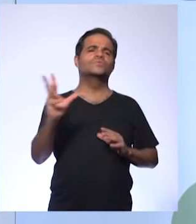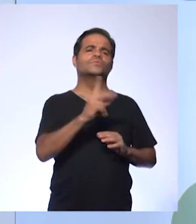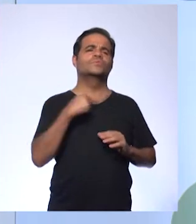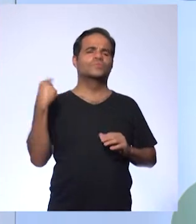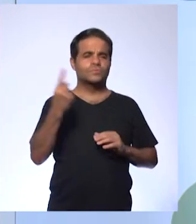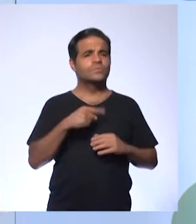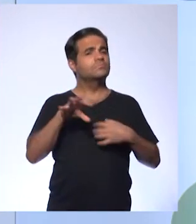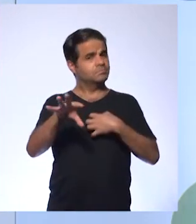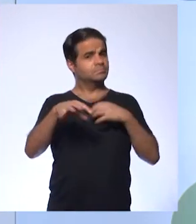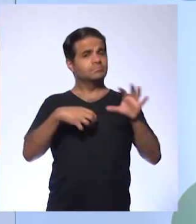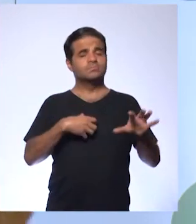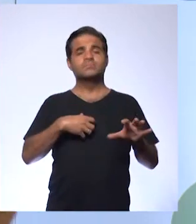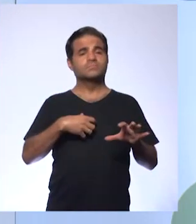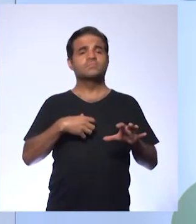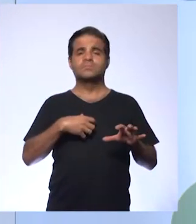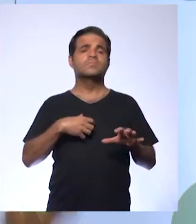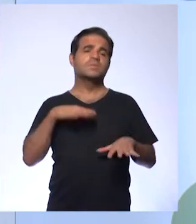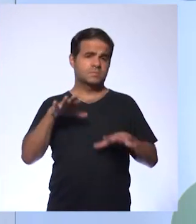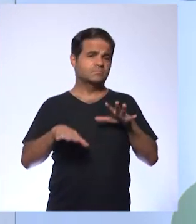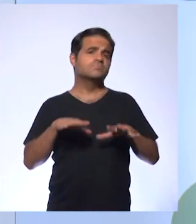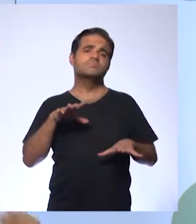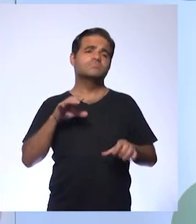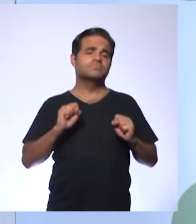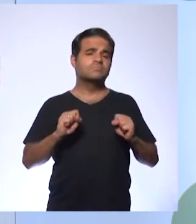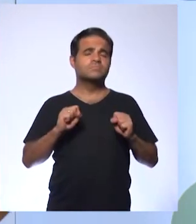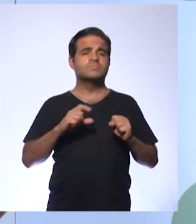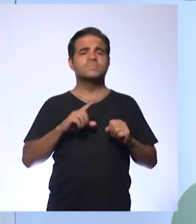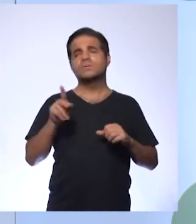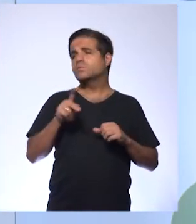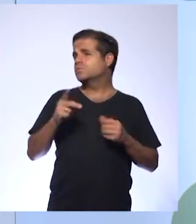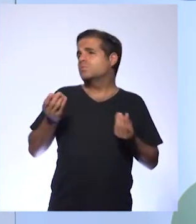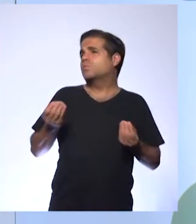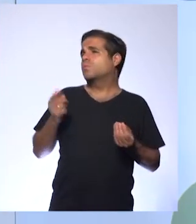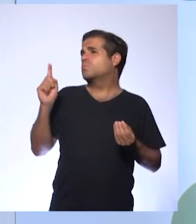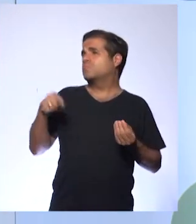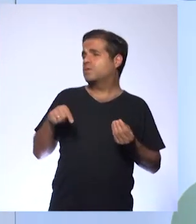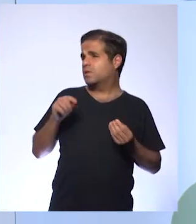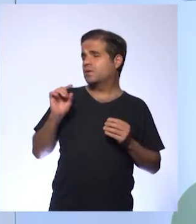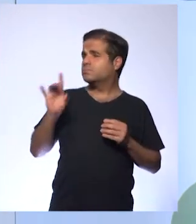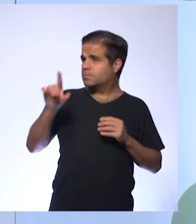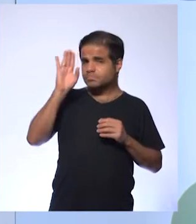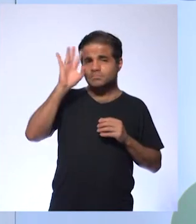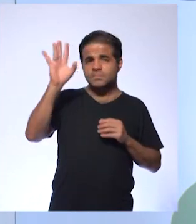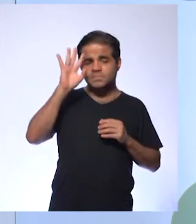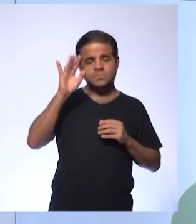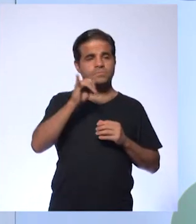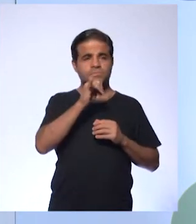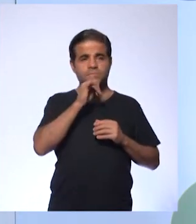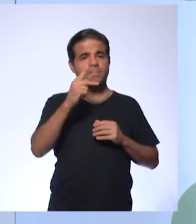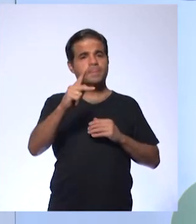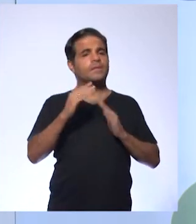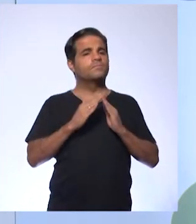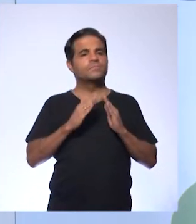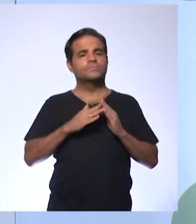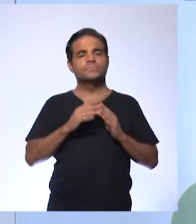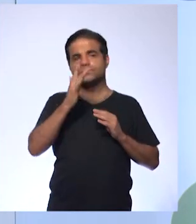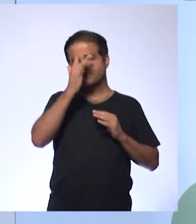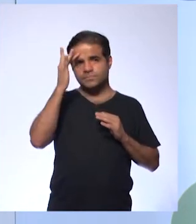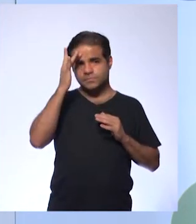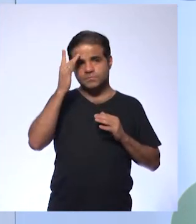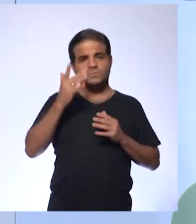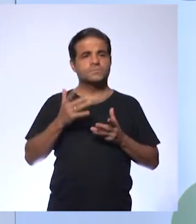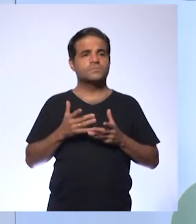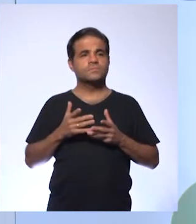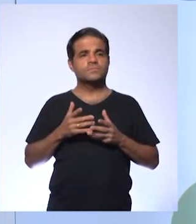somos empáticos em algum grau, em algum nível. Ah, professora, como assim? É só você pensar, imaginar em casa alguém